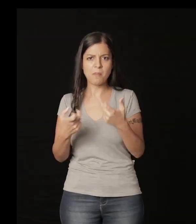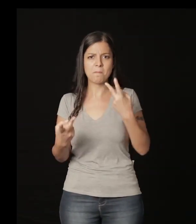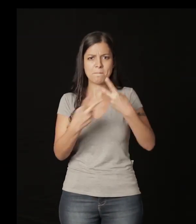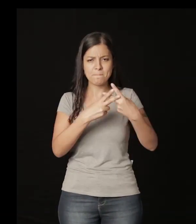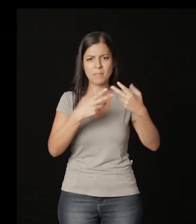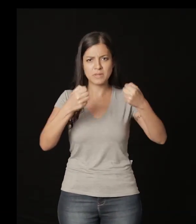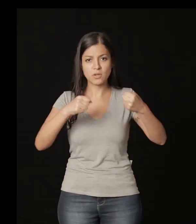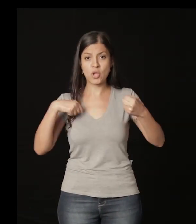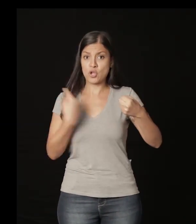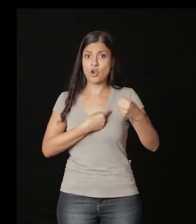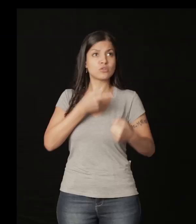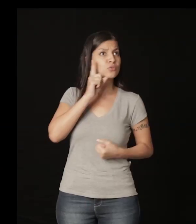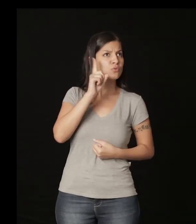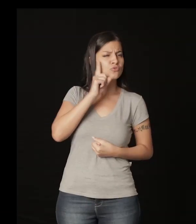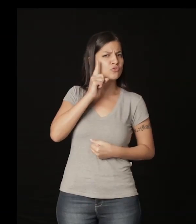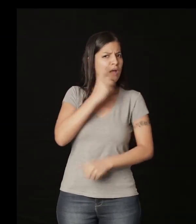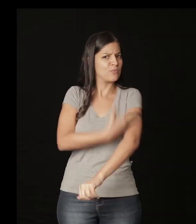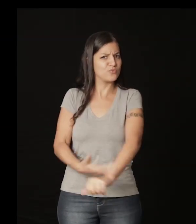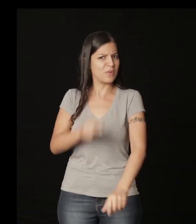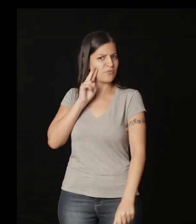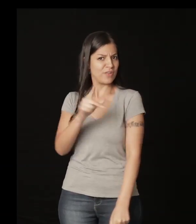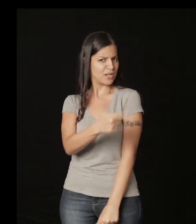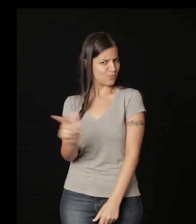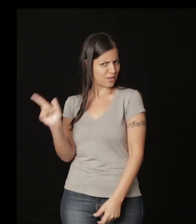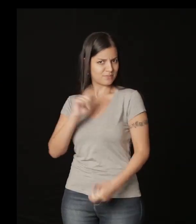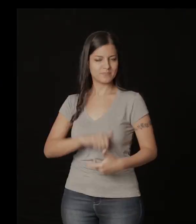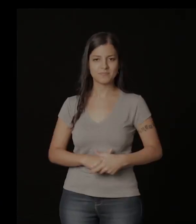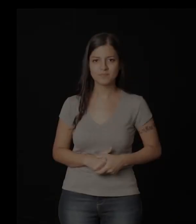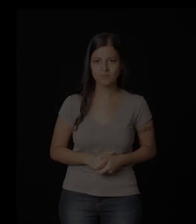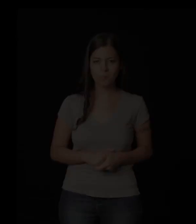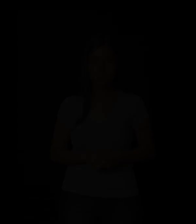prisões e outros eventos que estão fora do nosso olhar cotidiano.